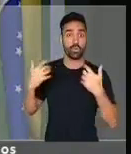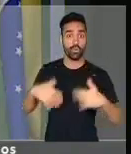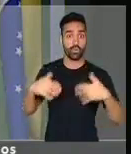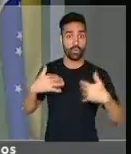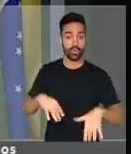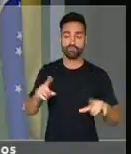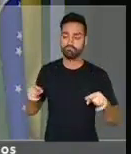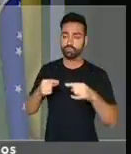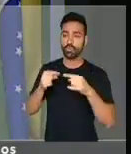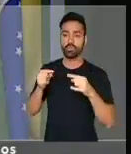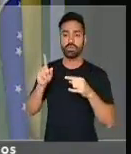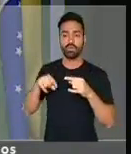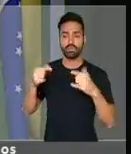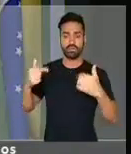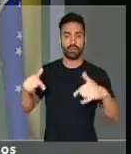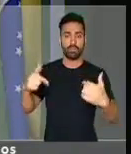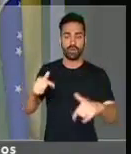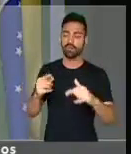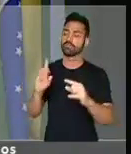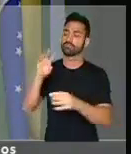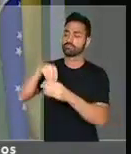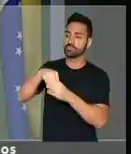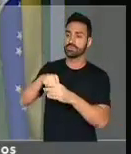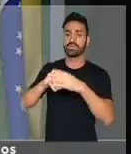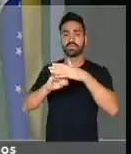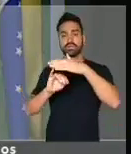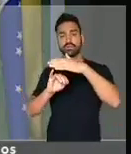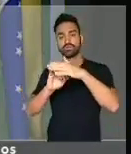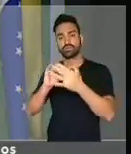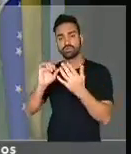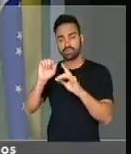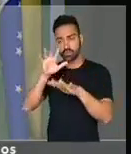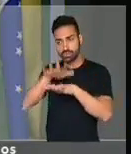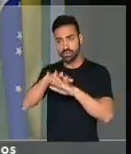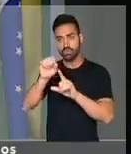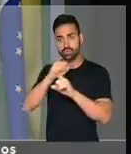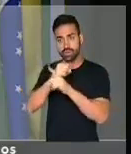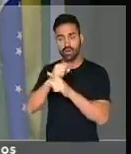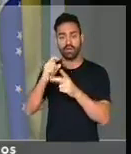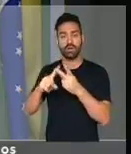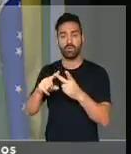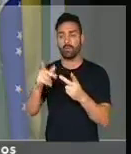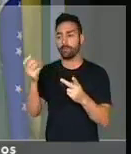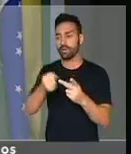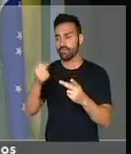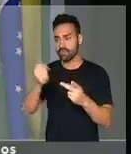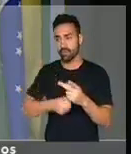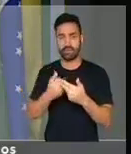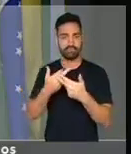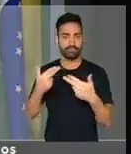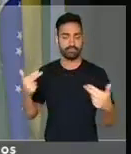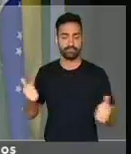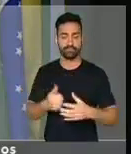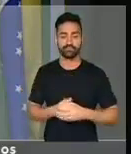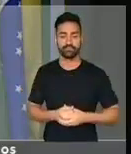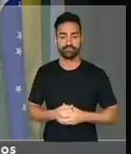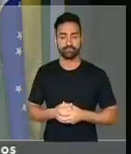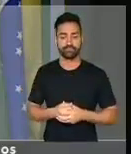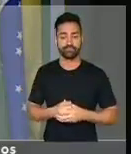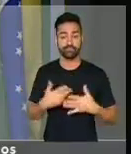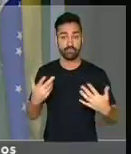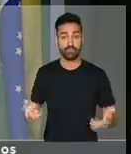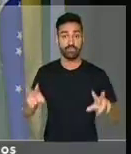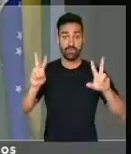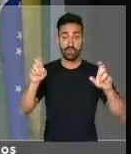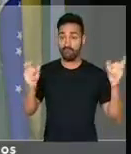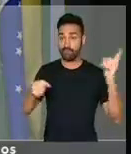legislação eminentemente trabalhista, de inclusão social, de inclusão trabalhista, de inclusão previdenciária. Voltando